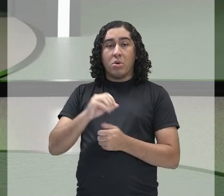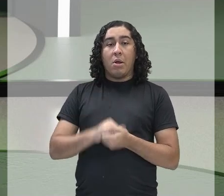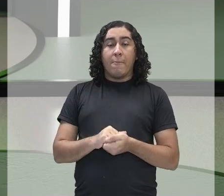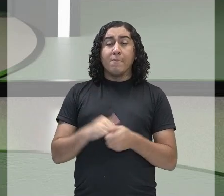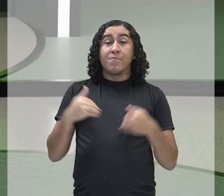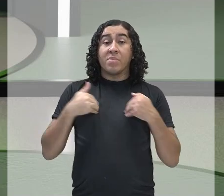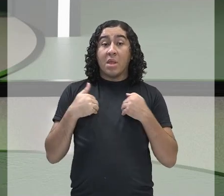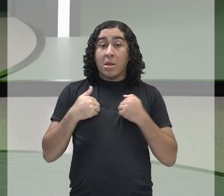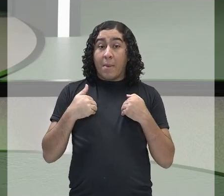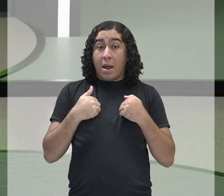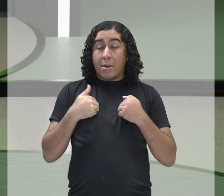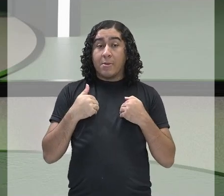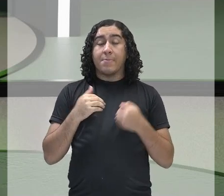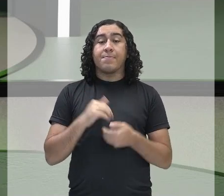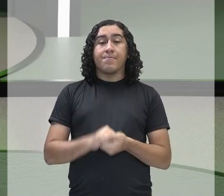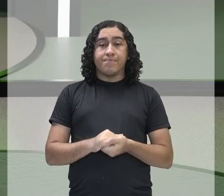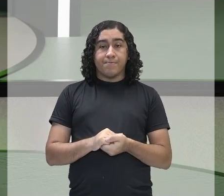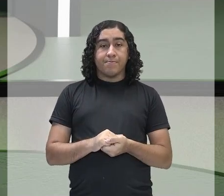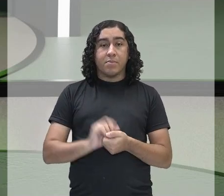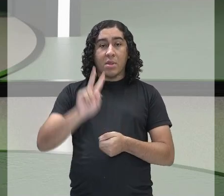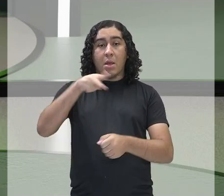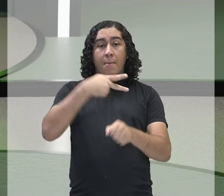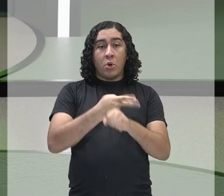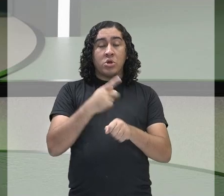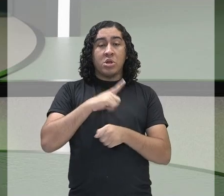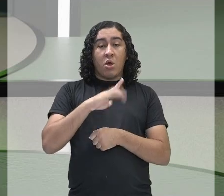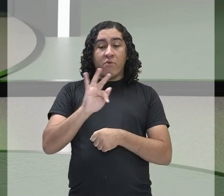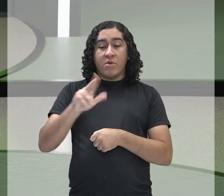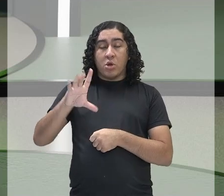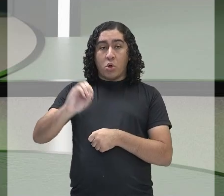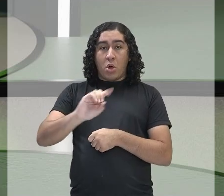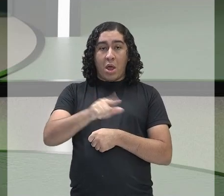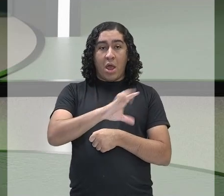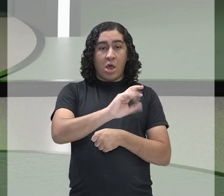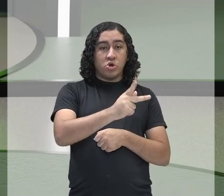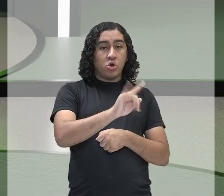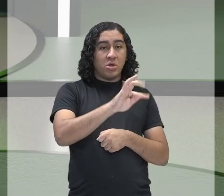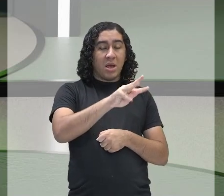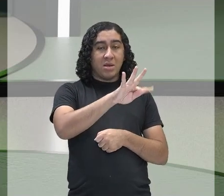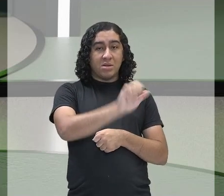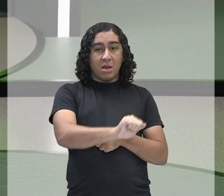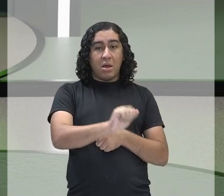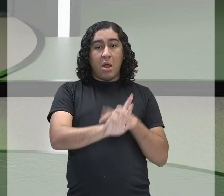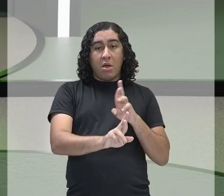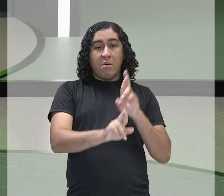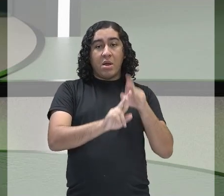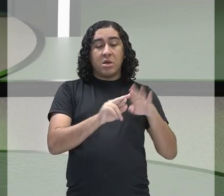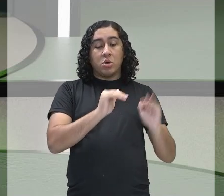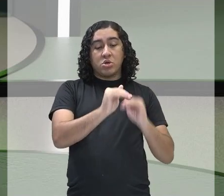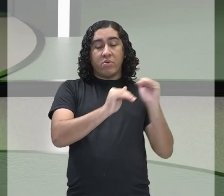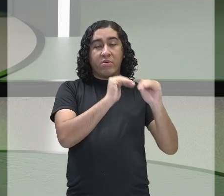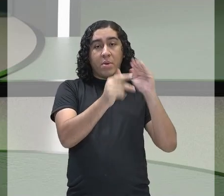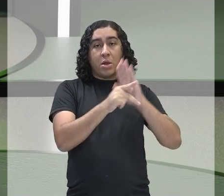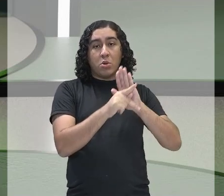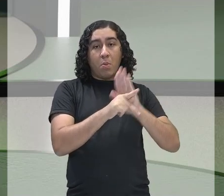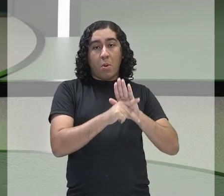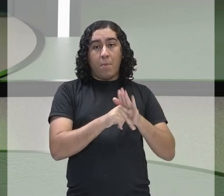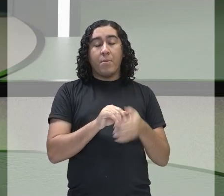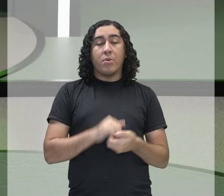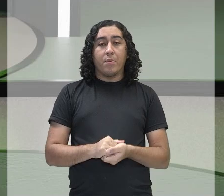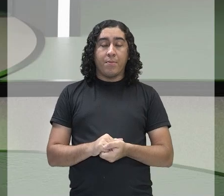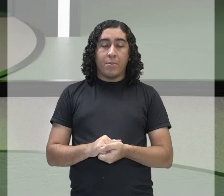são os animais. Né? Depois do filo, são os cordatas, que está relacionado com o processo de desenvolvimento embrionário